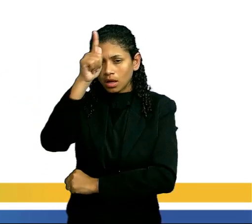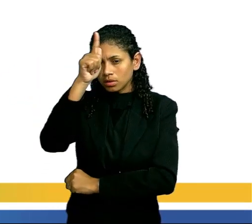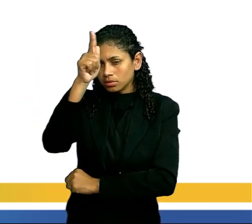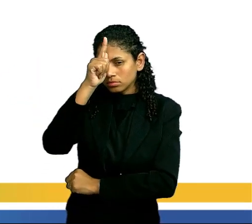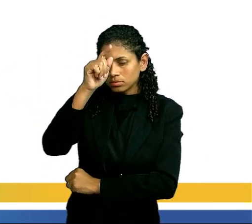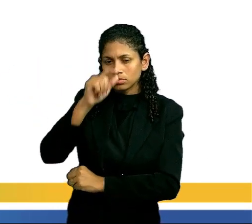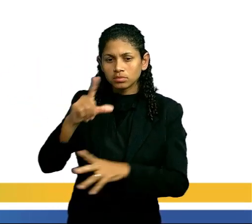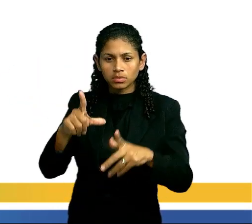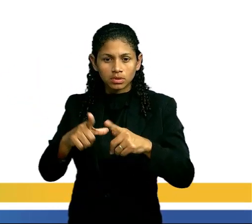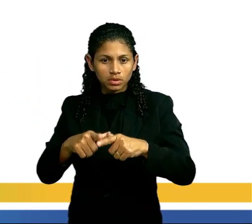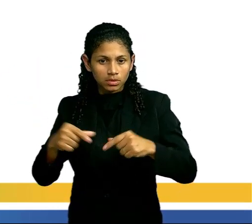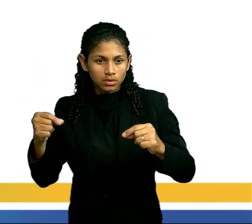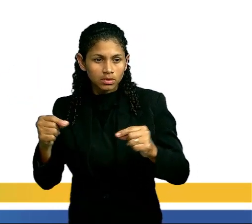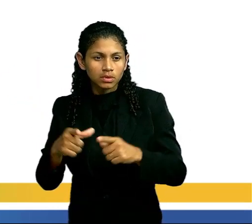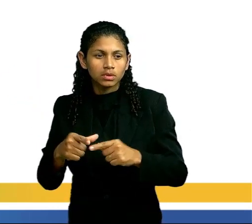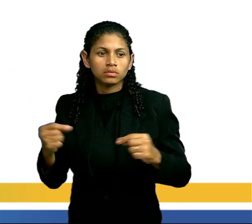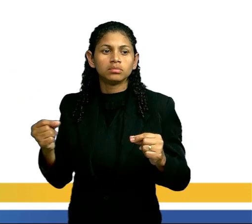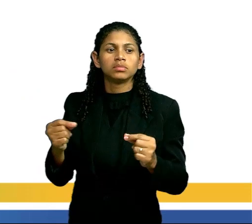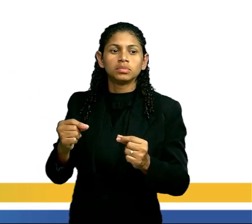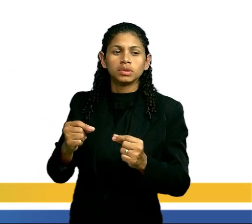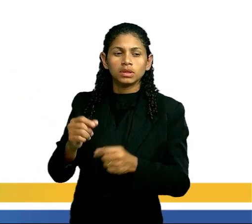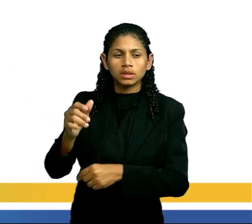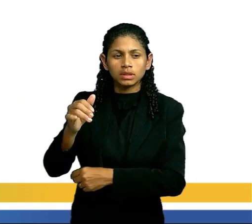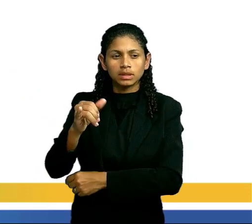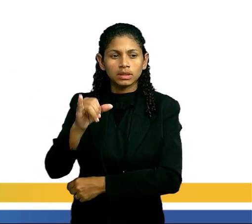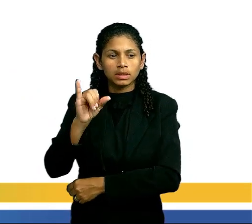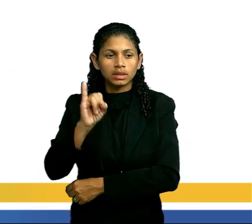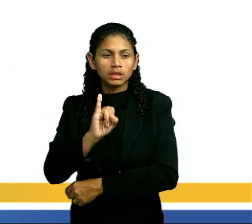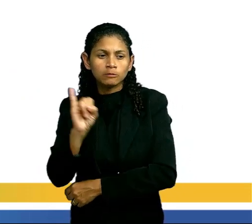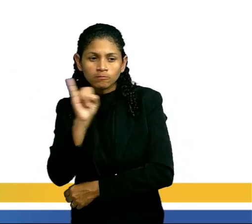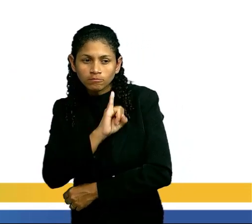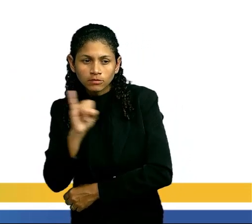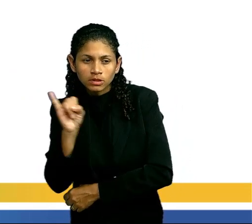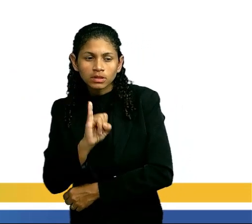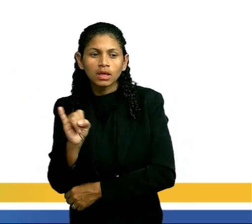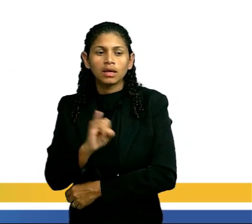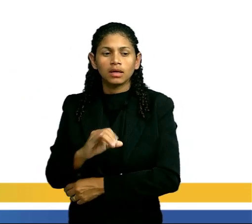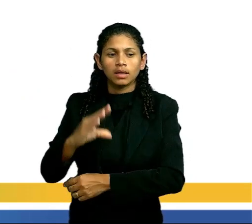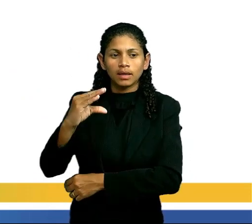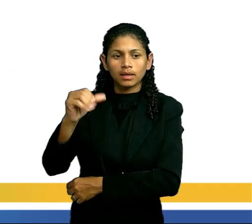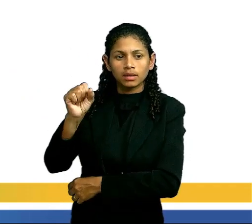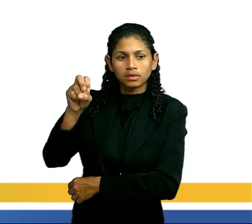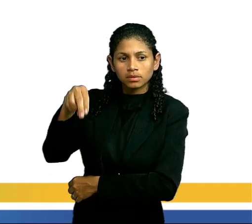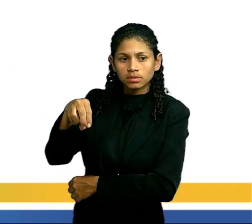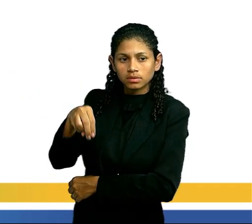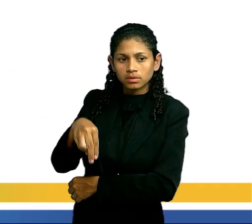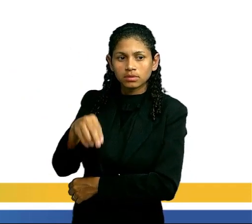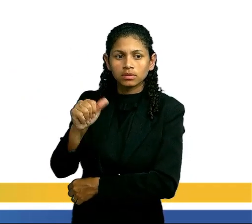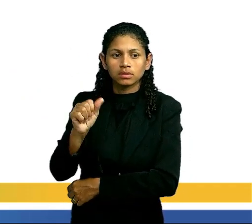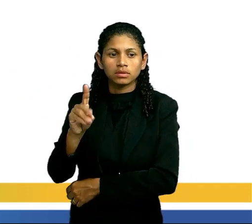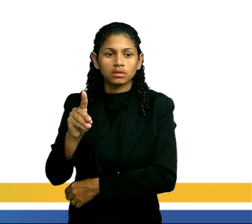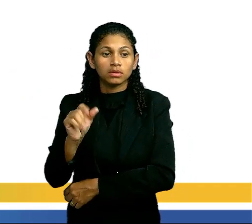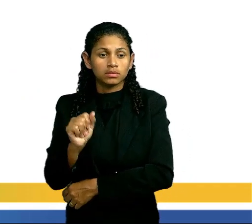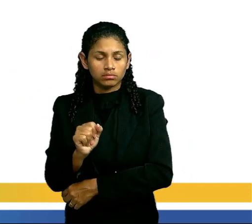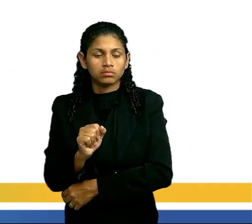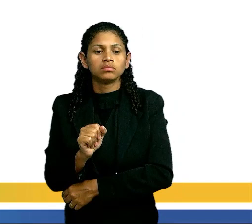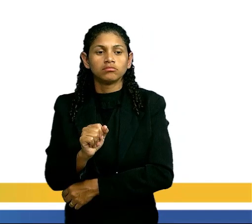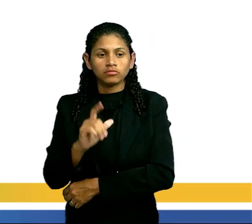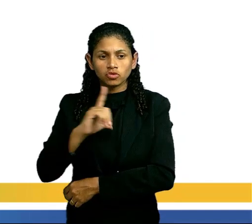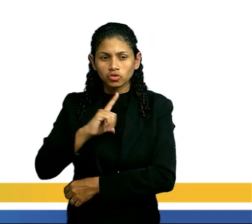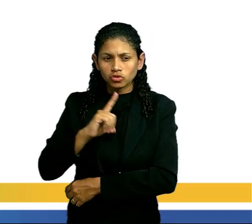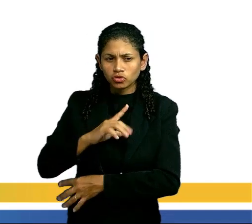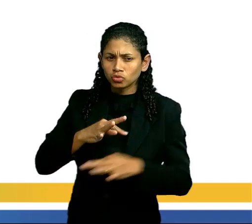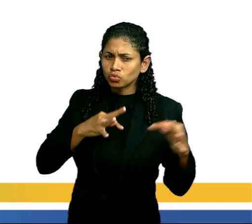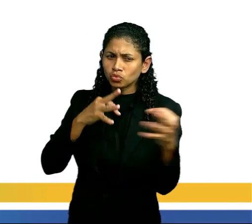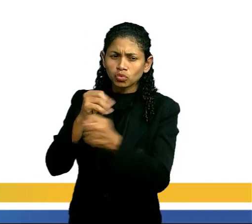acabar em mais um converscote diplomático de grandes potências, em que nada